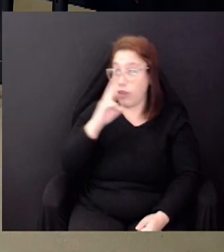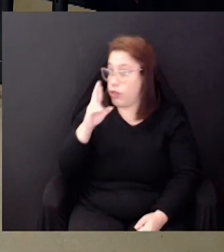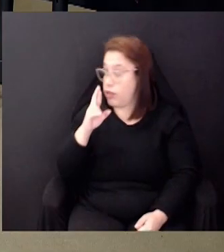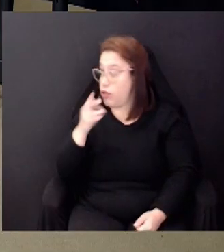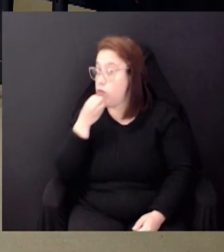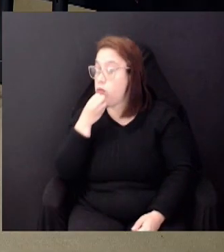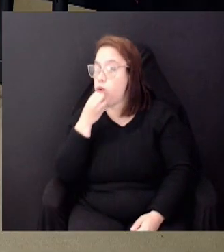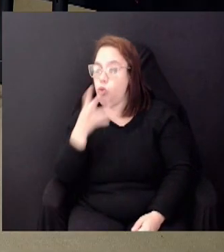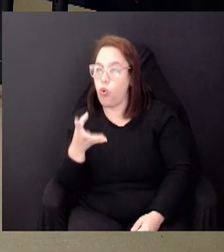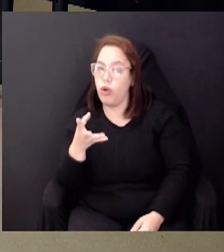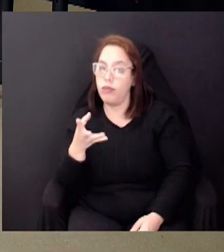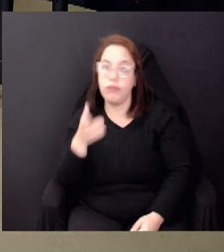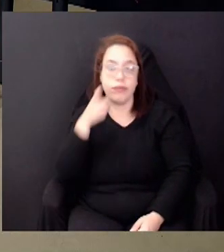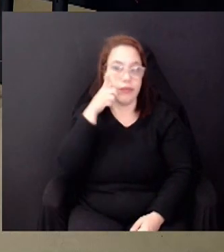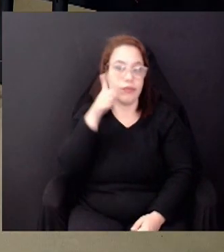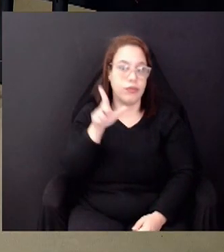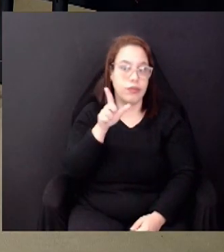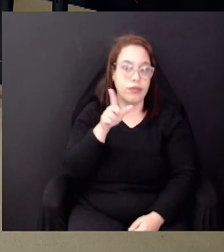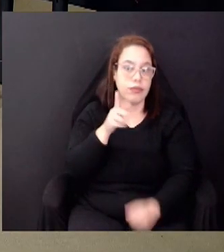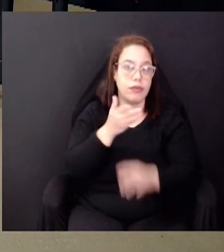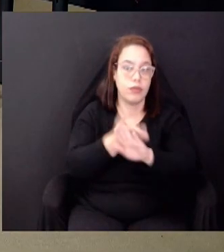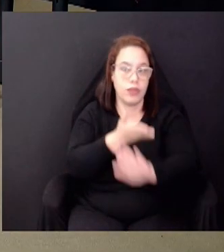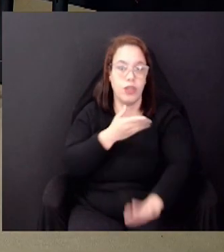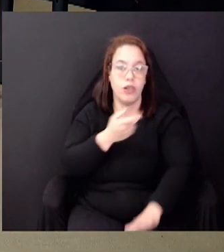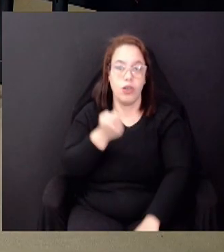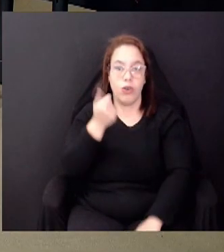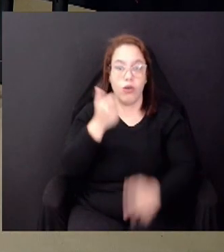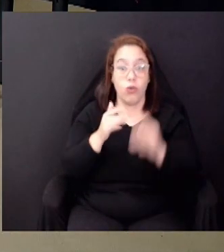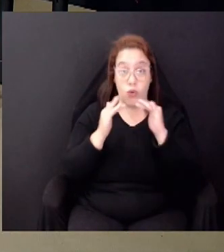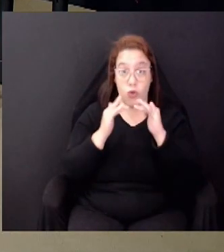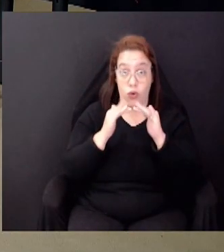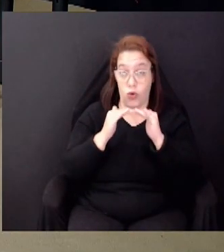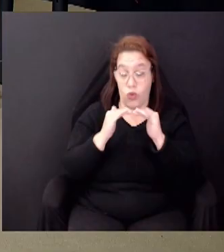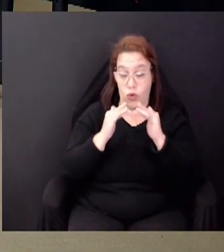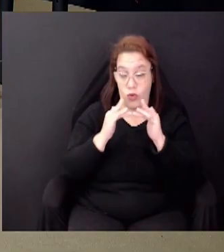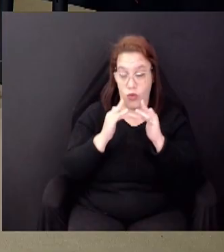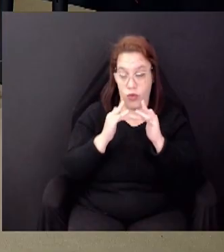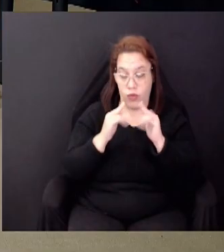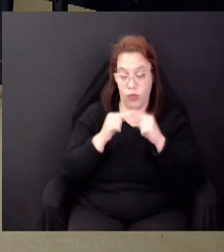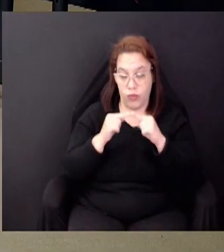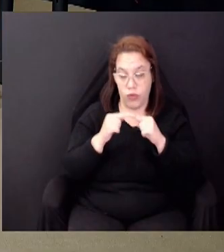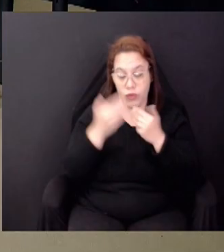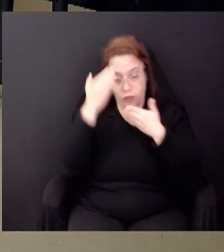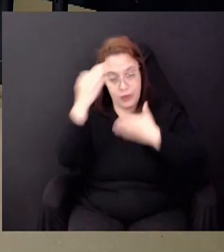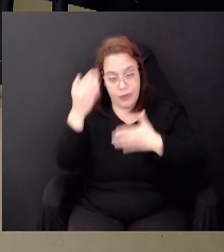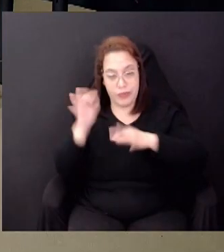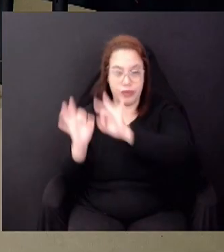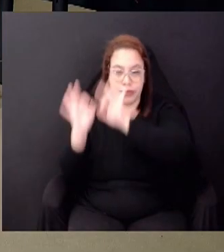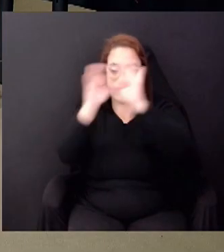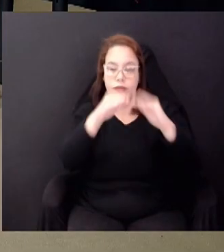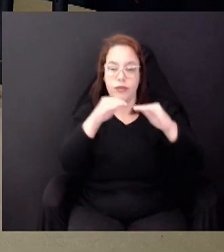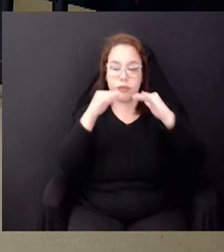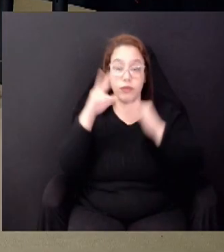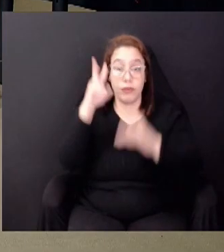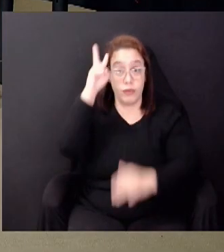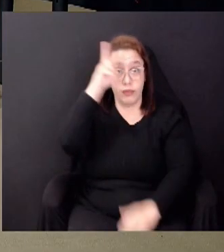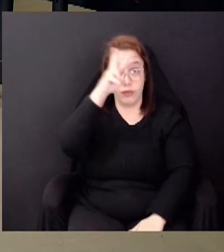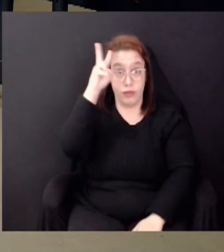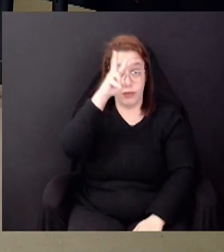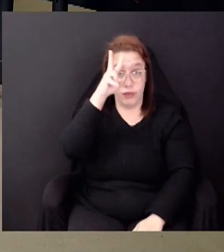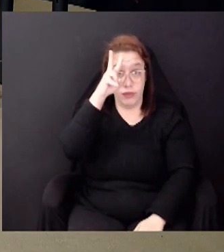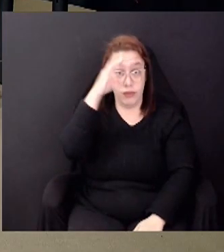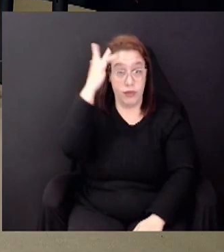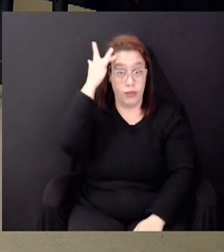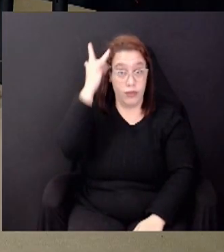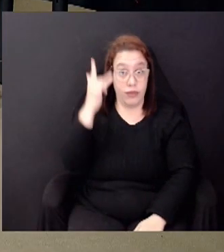gente consegue desconectar um pouquinho, combinado? Gente, agradecendo a sua audiência, a sua companhia, lembrando você que amanhã nós